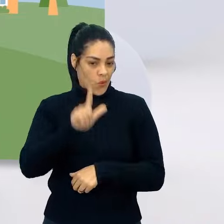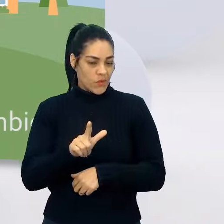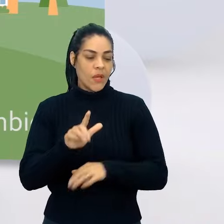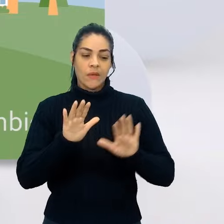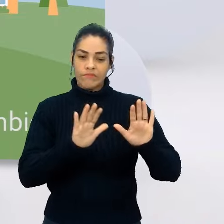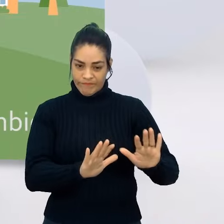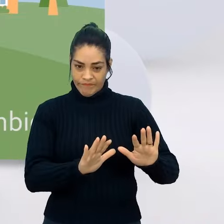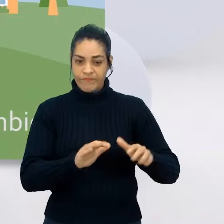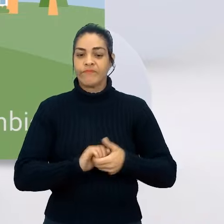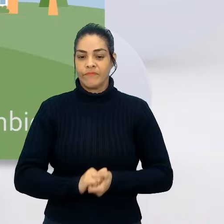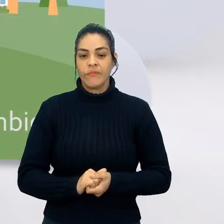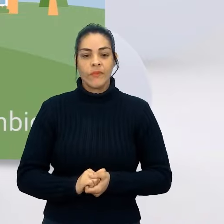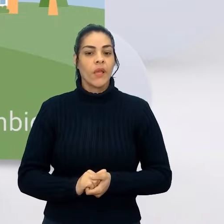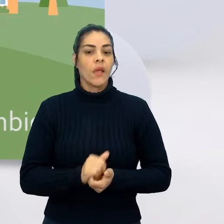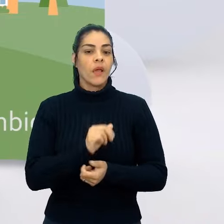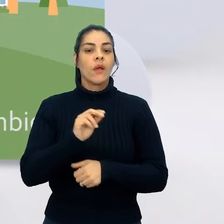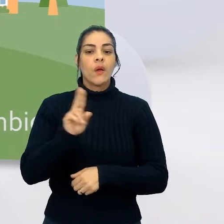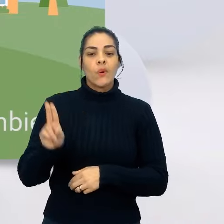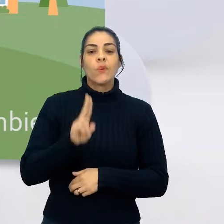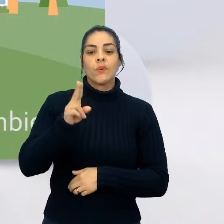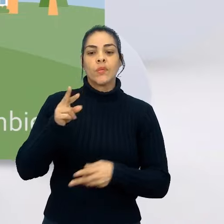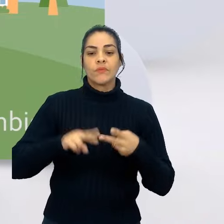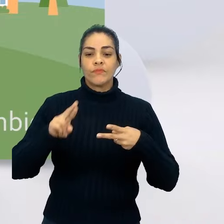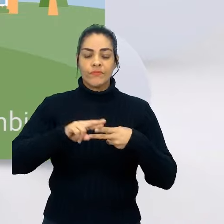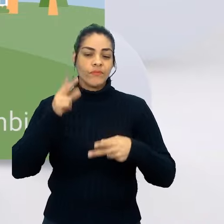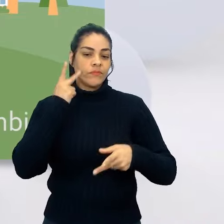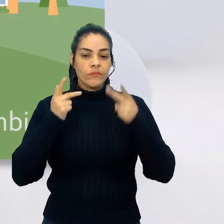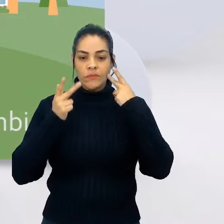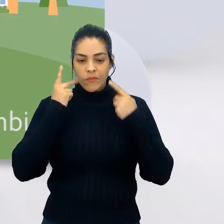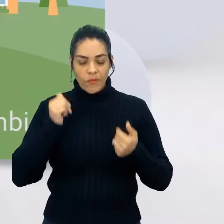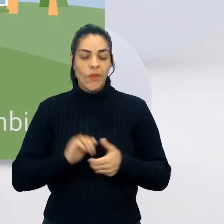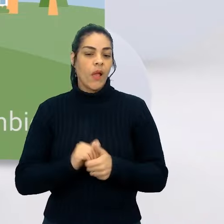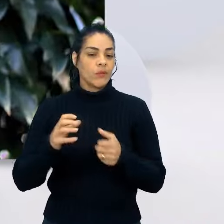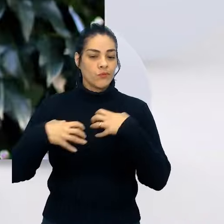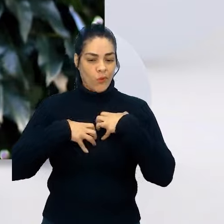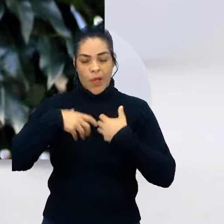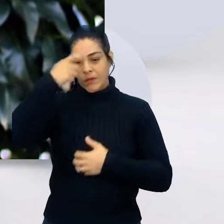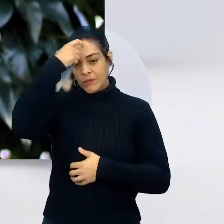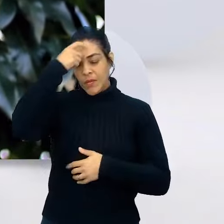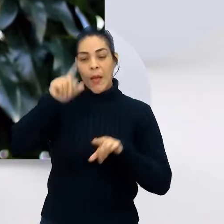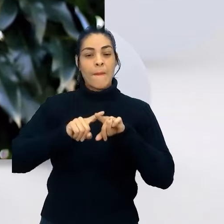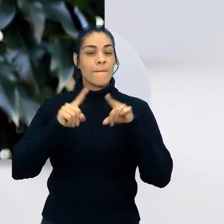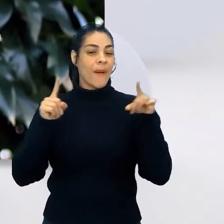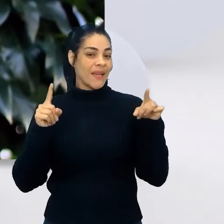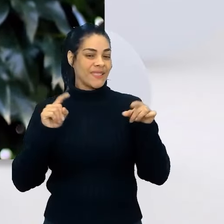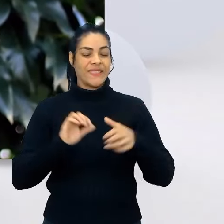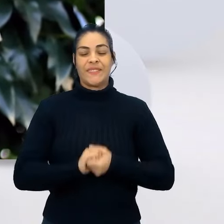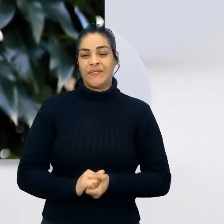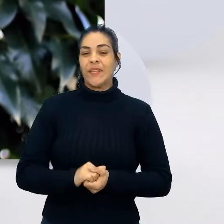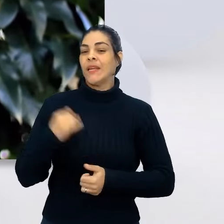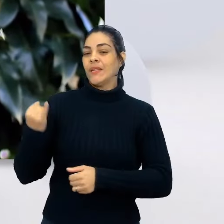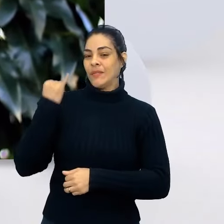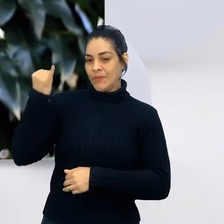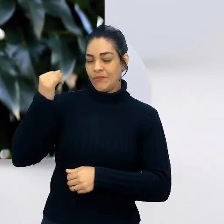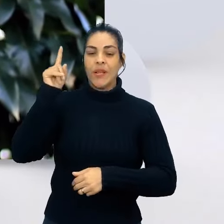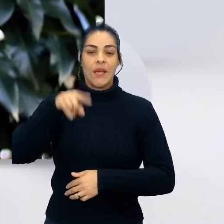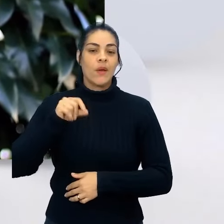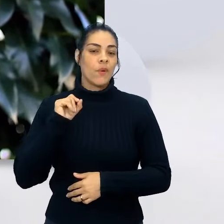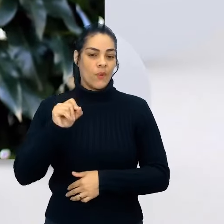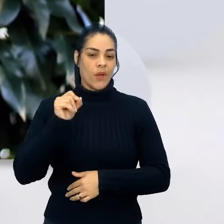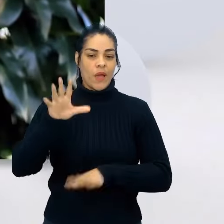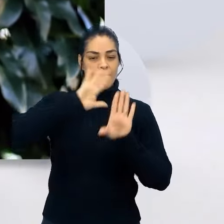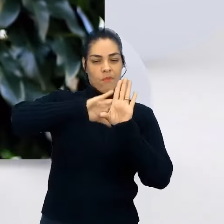mantendo um equilíbrio, usando dos recursos naturais de uma maneira consciente. Mas mais importante é que